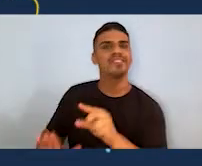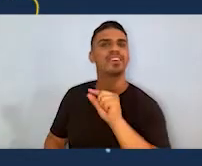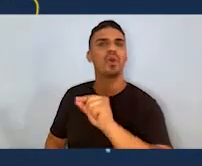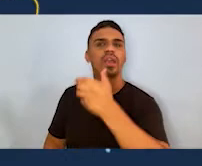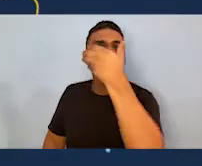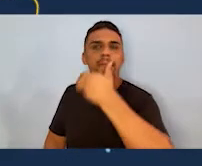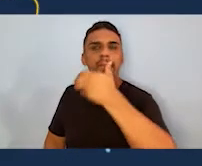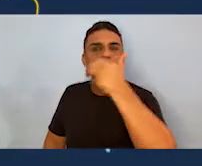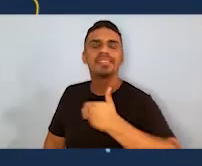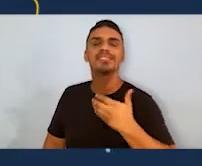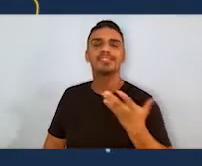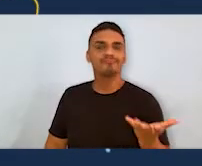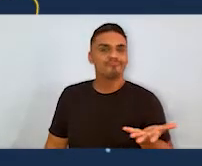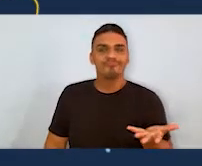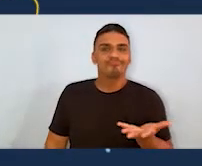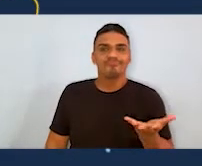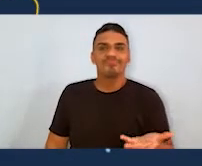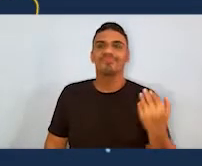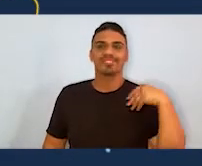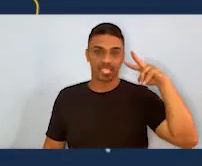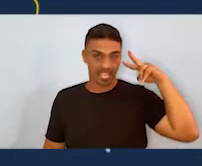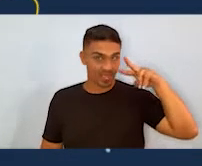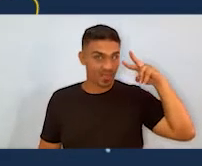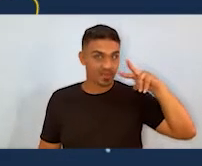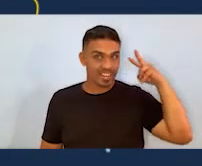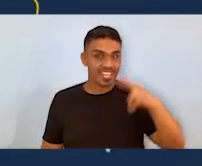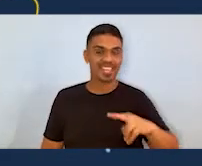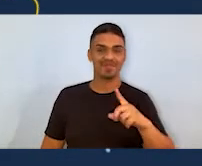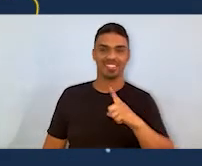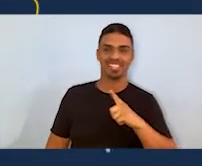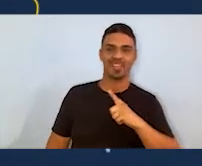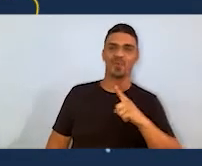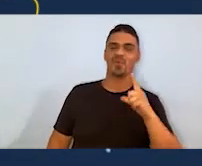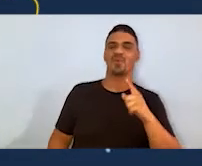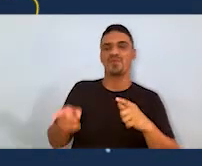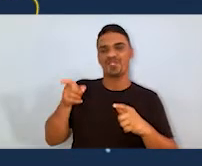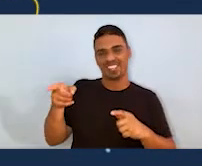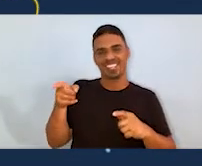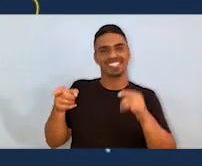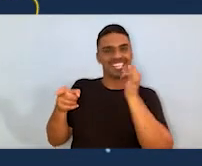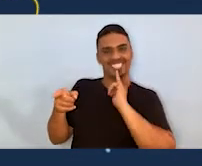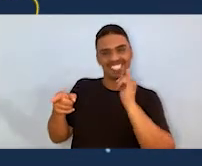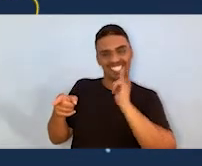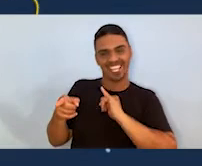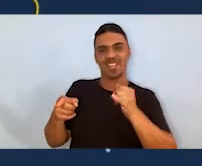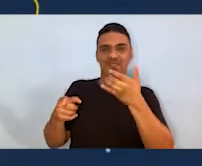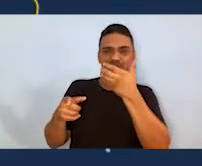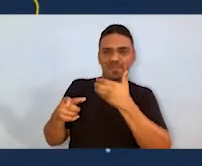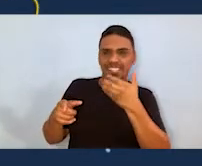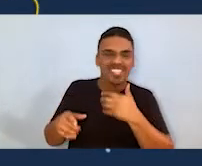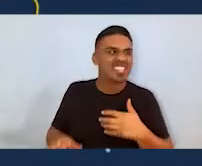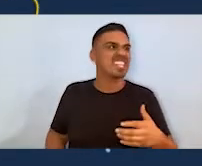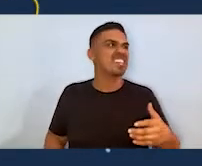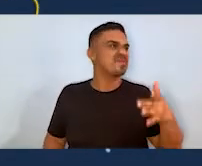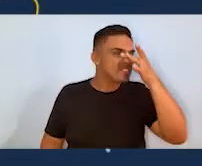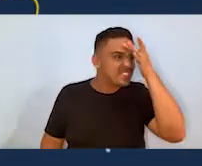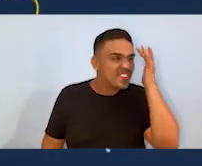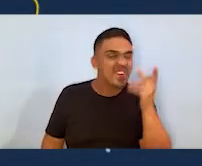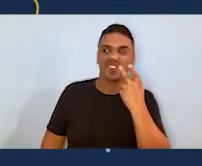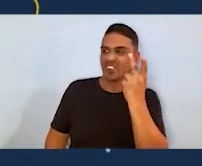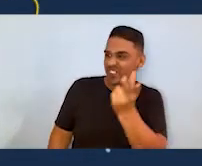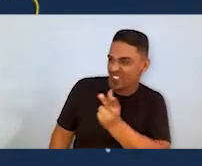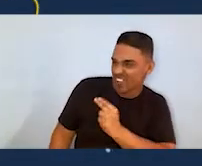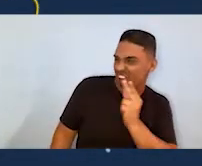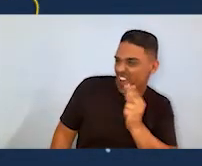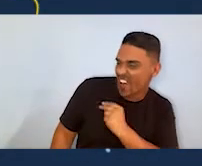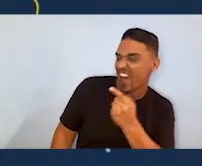lembro que em alguma outra ocasião de eu usei esse exemplo da maçãzinha, teve gente que tava lá, tipo, nossa,